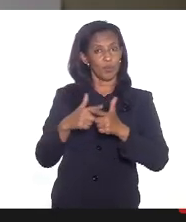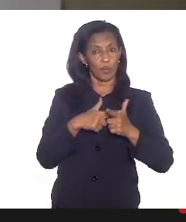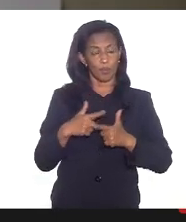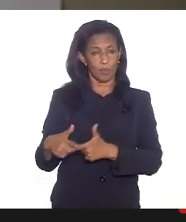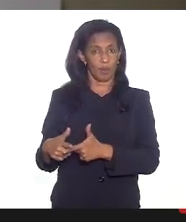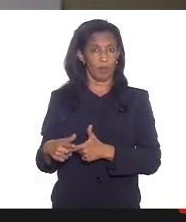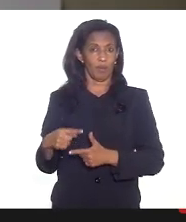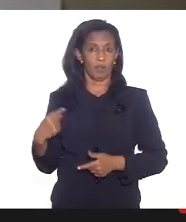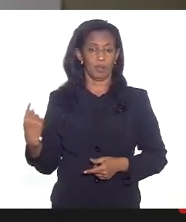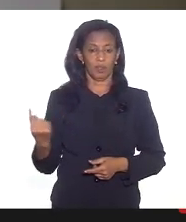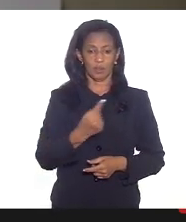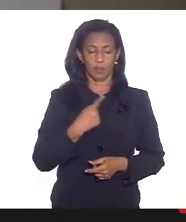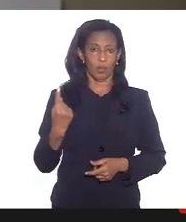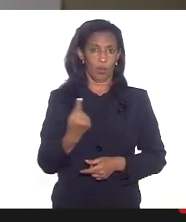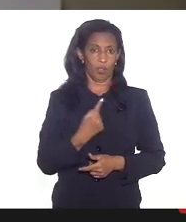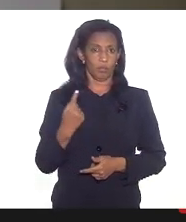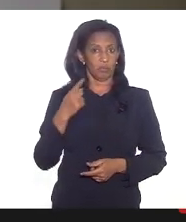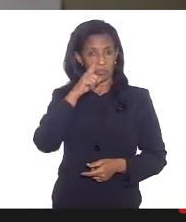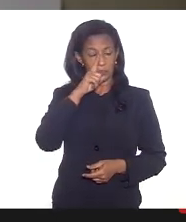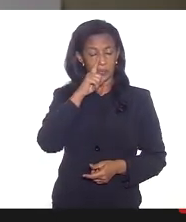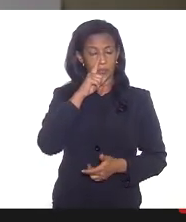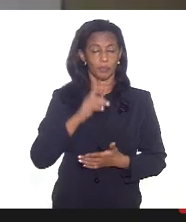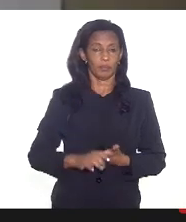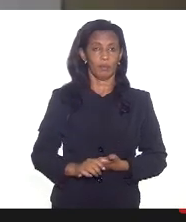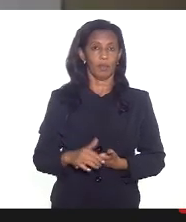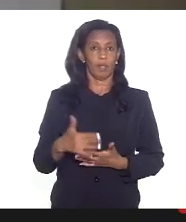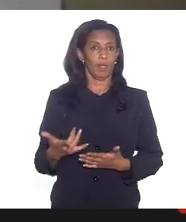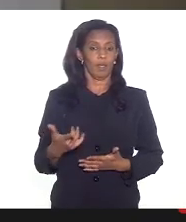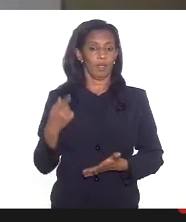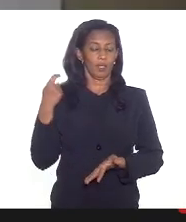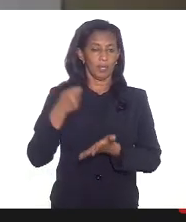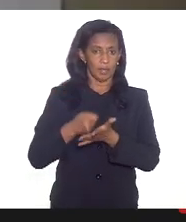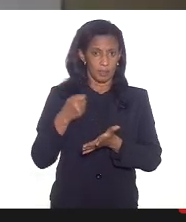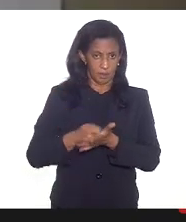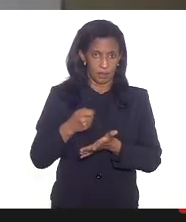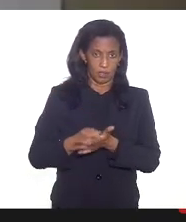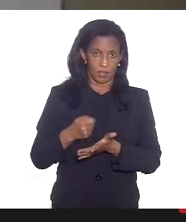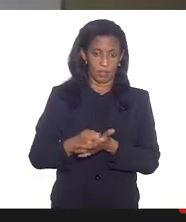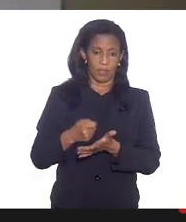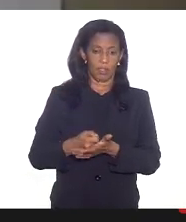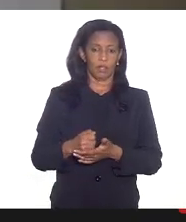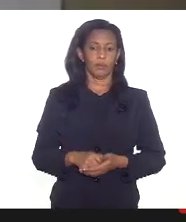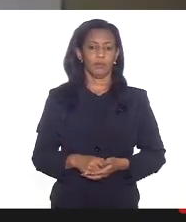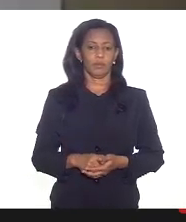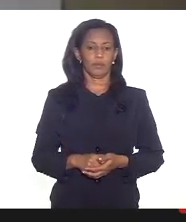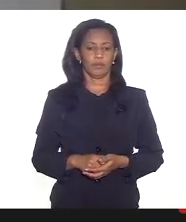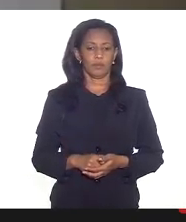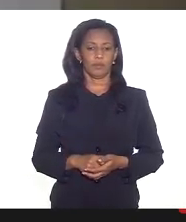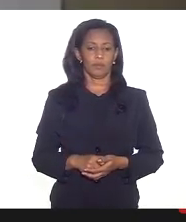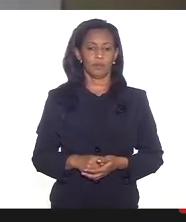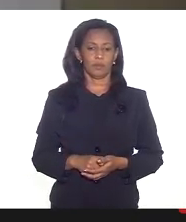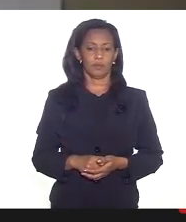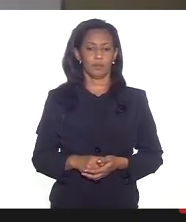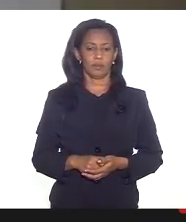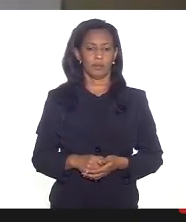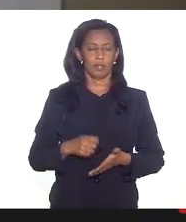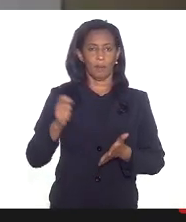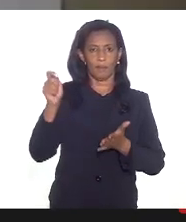que é por nós reputado grave que é a questão da ainda contém da exigência da